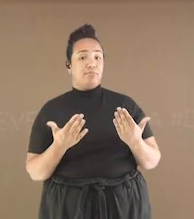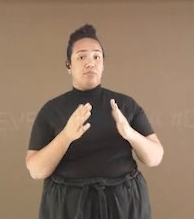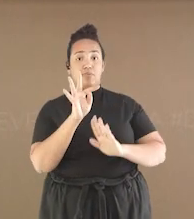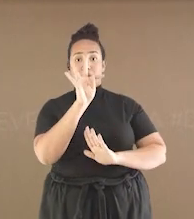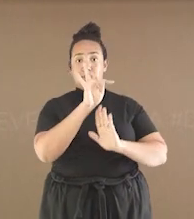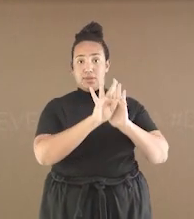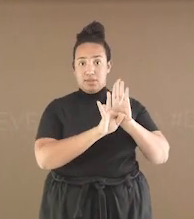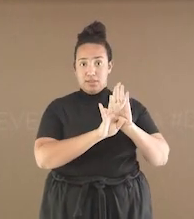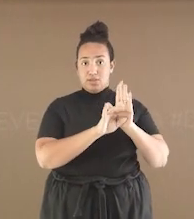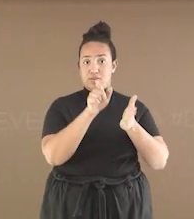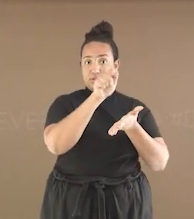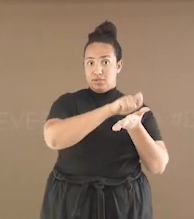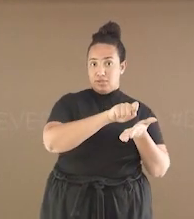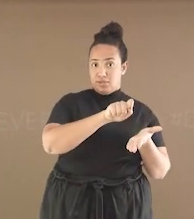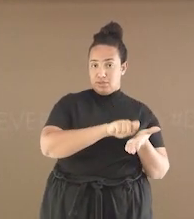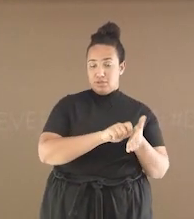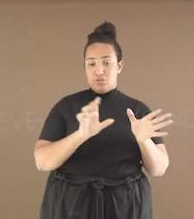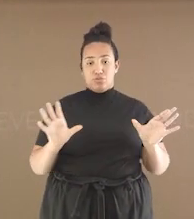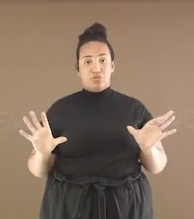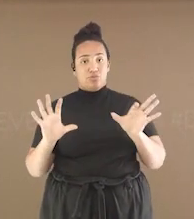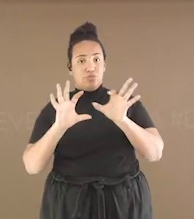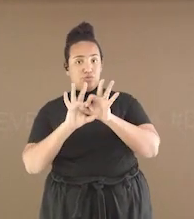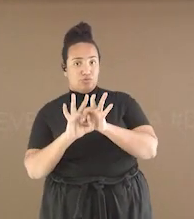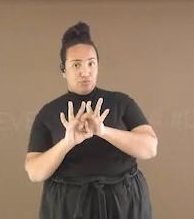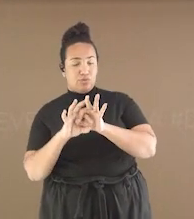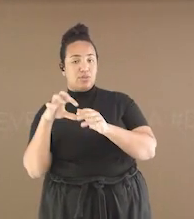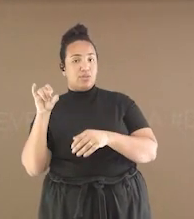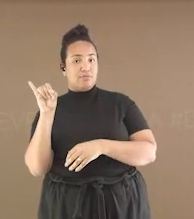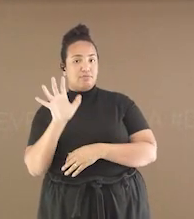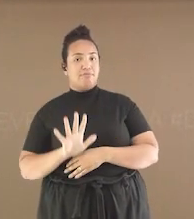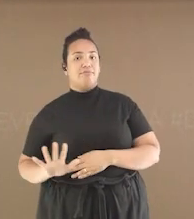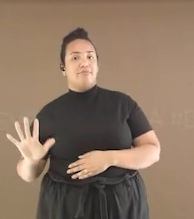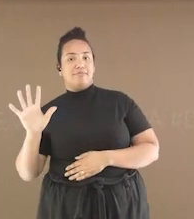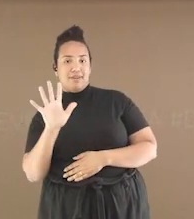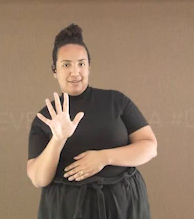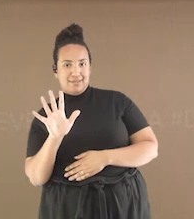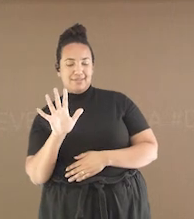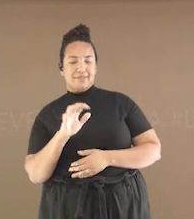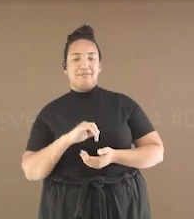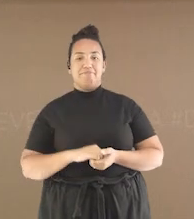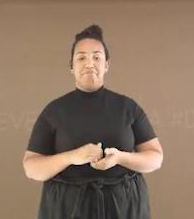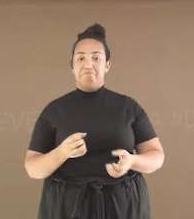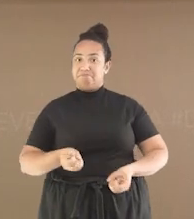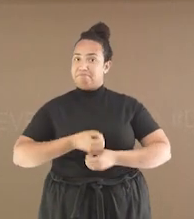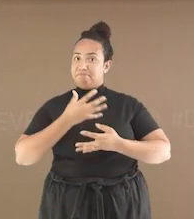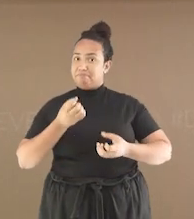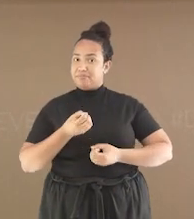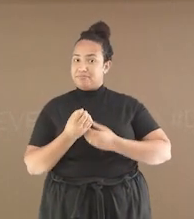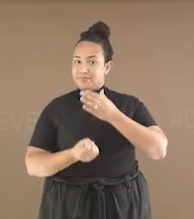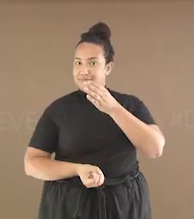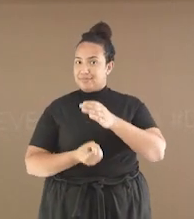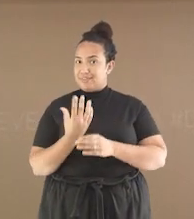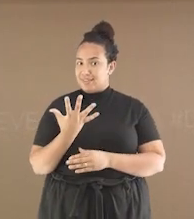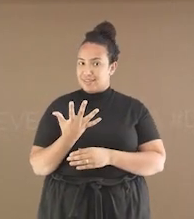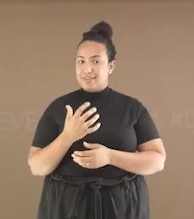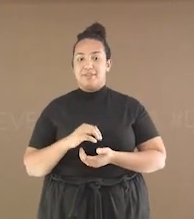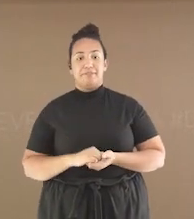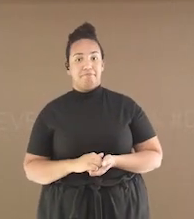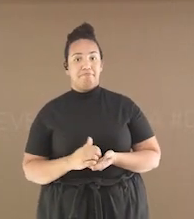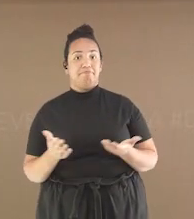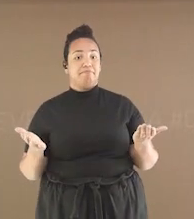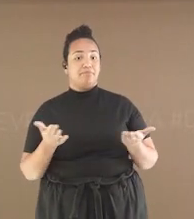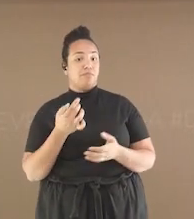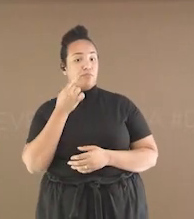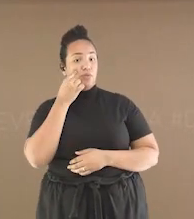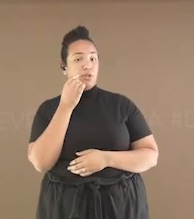texto verbal, o texto escrito com o não verbal, a imagem, para formarem um poema concreto. Veja